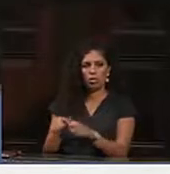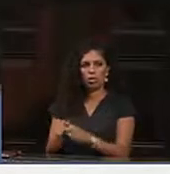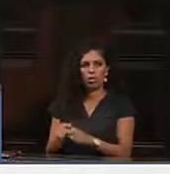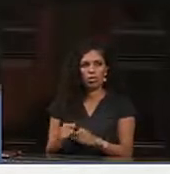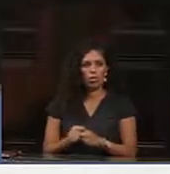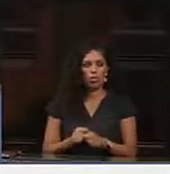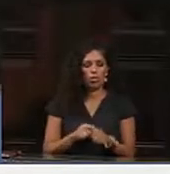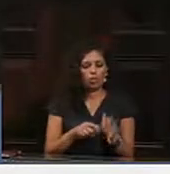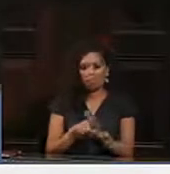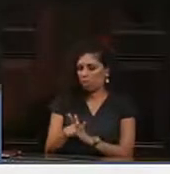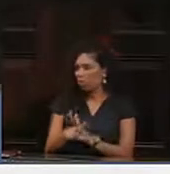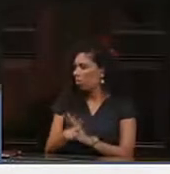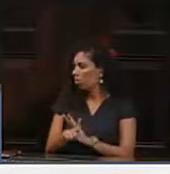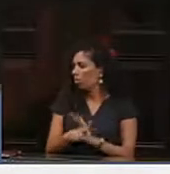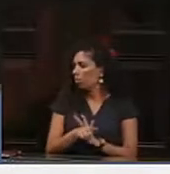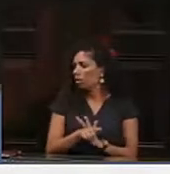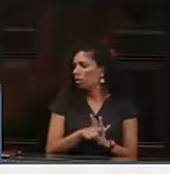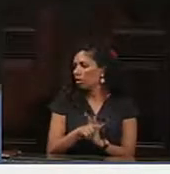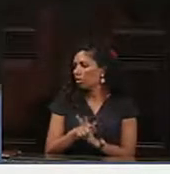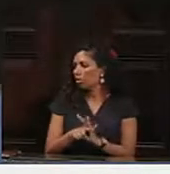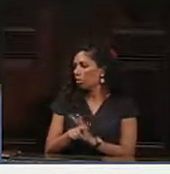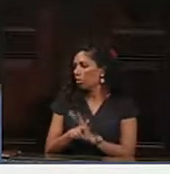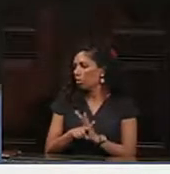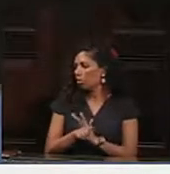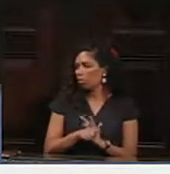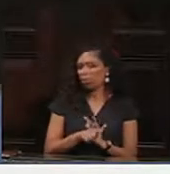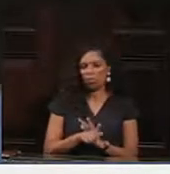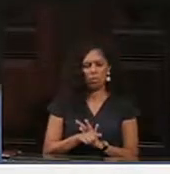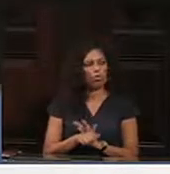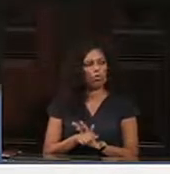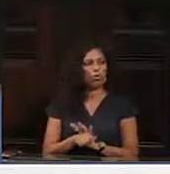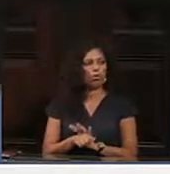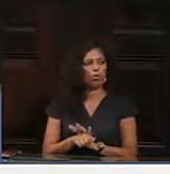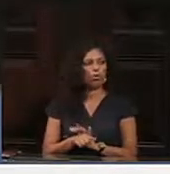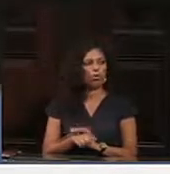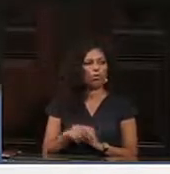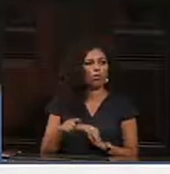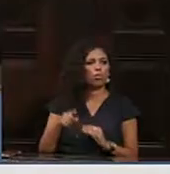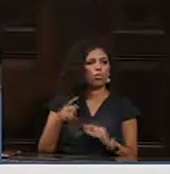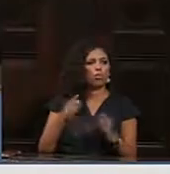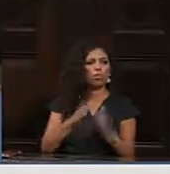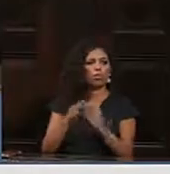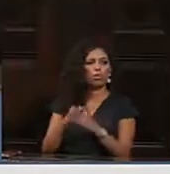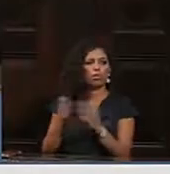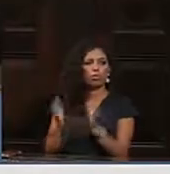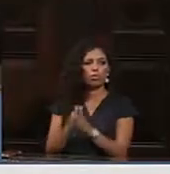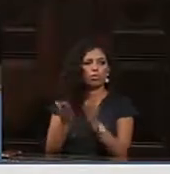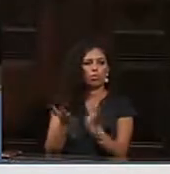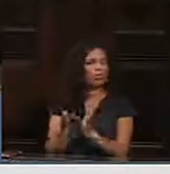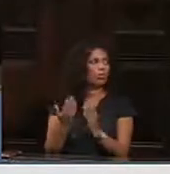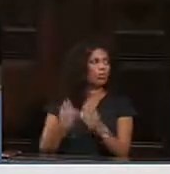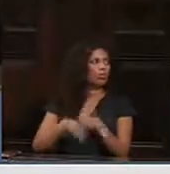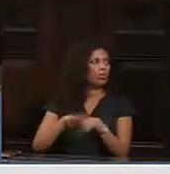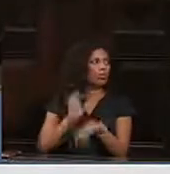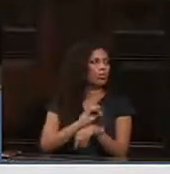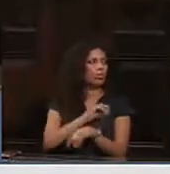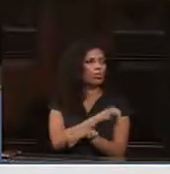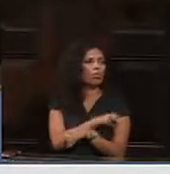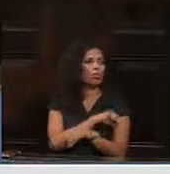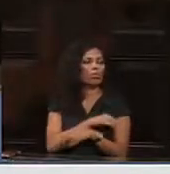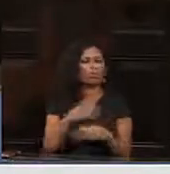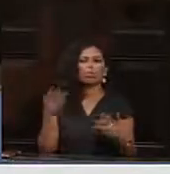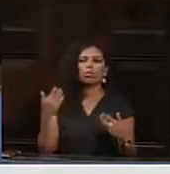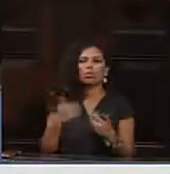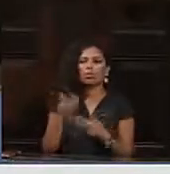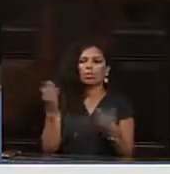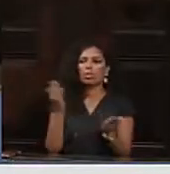as vistorias das unidades de baixa renda no Rio de Janeiro. Obrigado, deputado. Perfeito. Obrigado, presidente. Então, senhor presidente, para